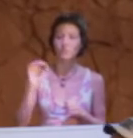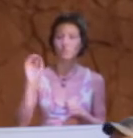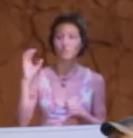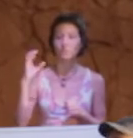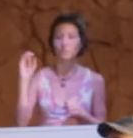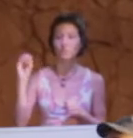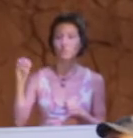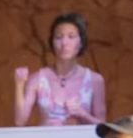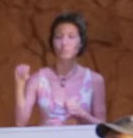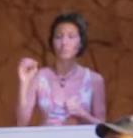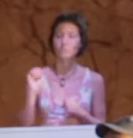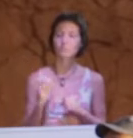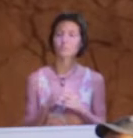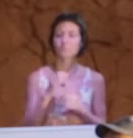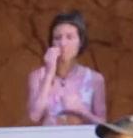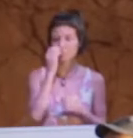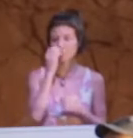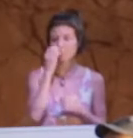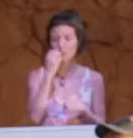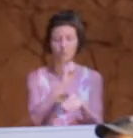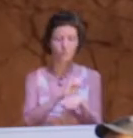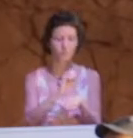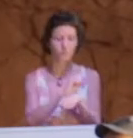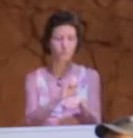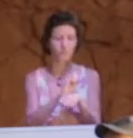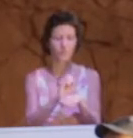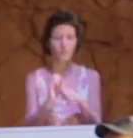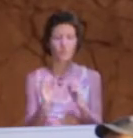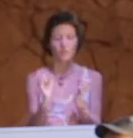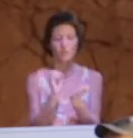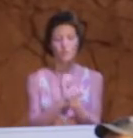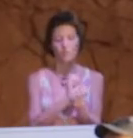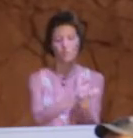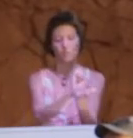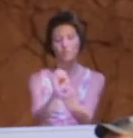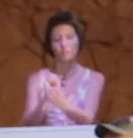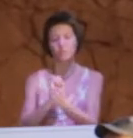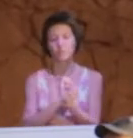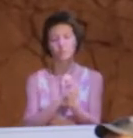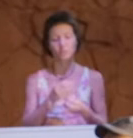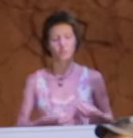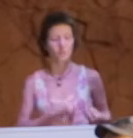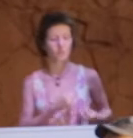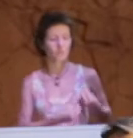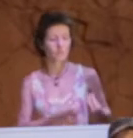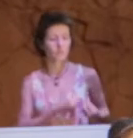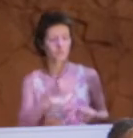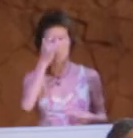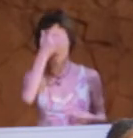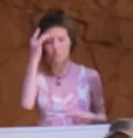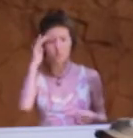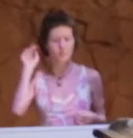colonizando, continuando colonizando não só a vida de branco, preto, branco, amarelo, mas toda a humanidade, é